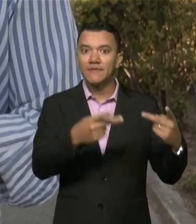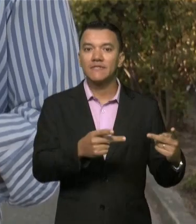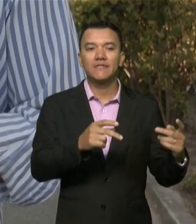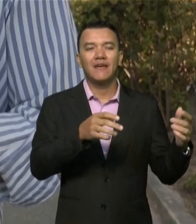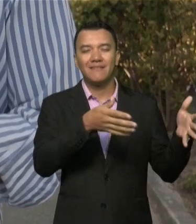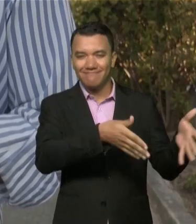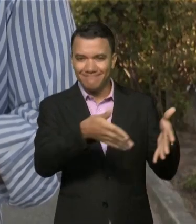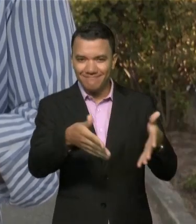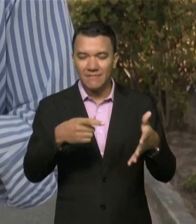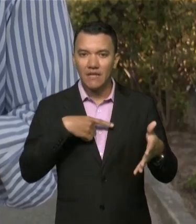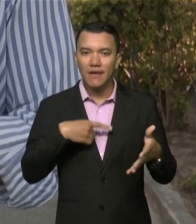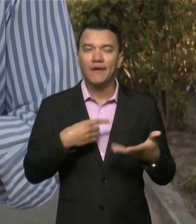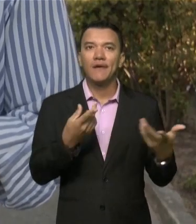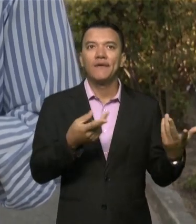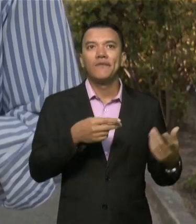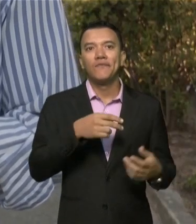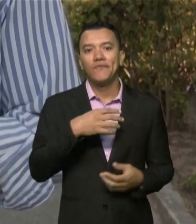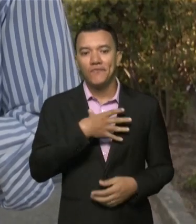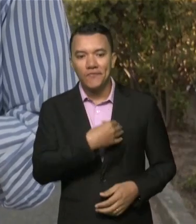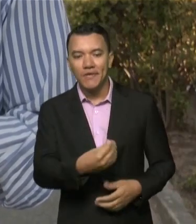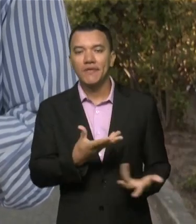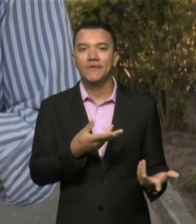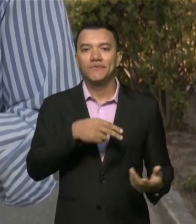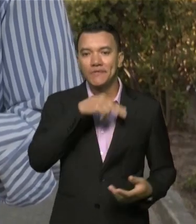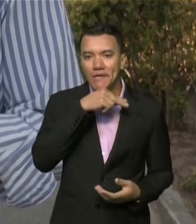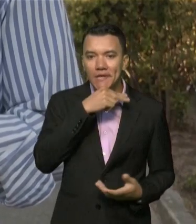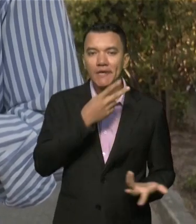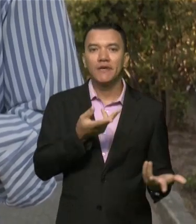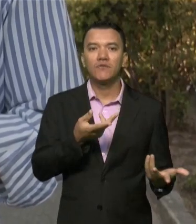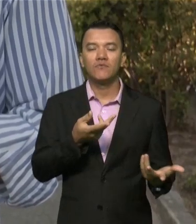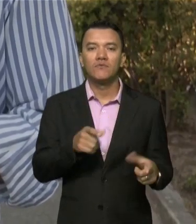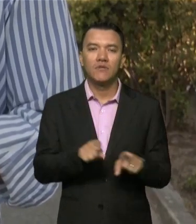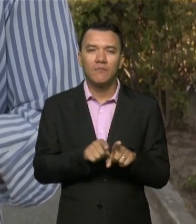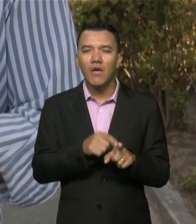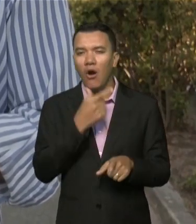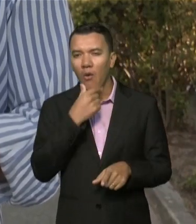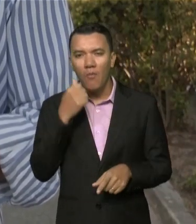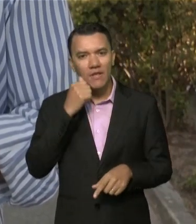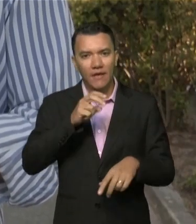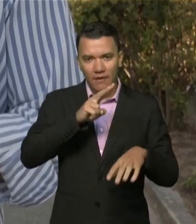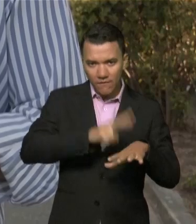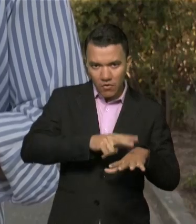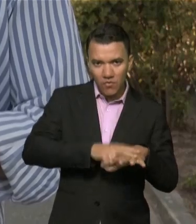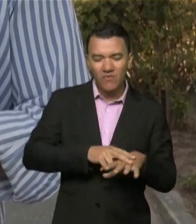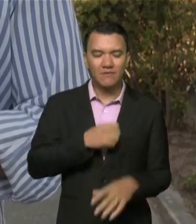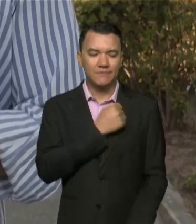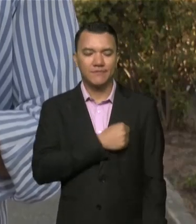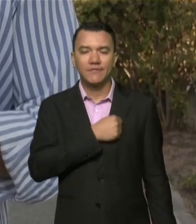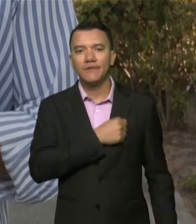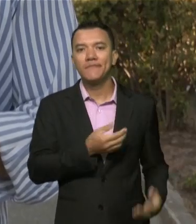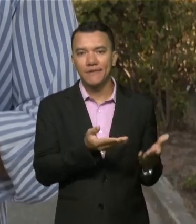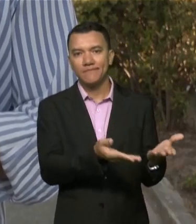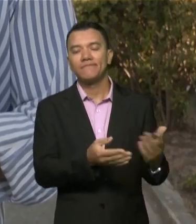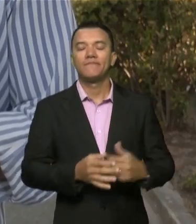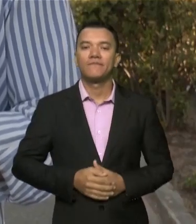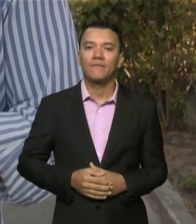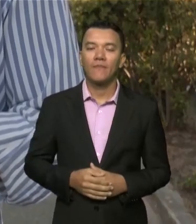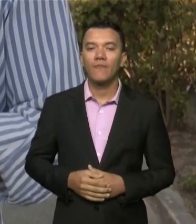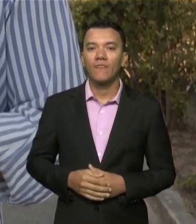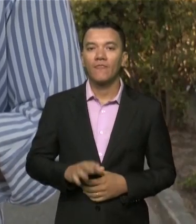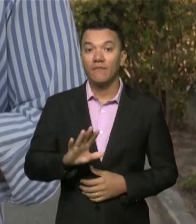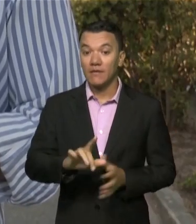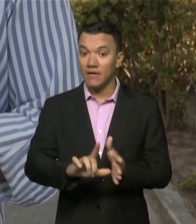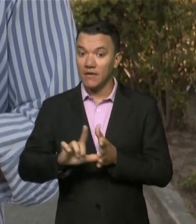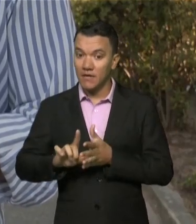filhos, netos, viúvos e viúvas que ainda sentem saudade do ente que se foi. Antes, porém, é feito